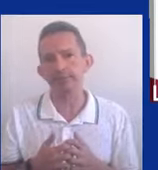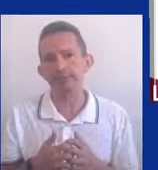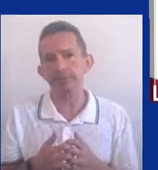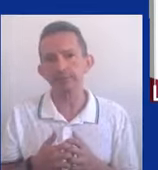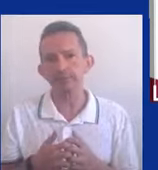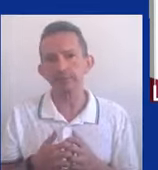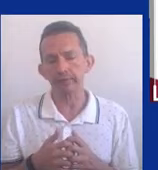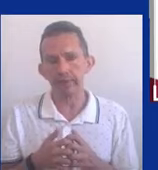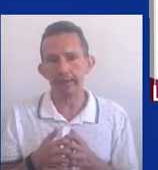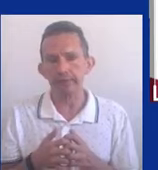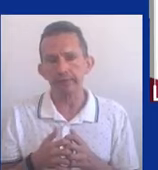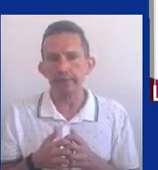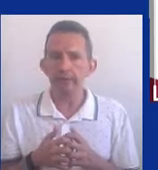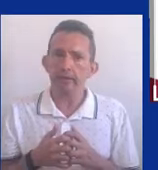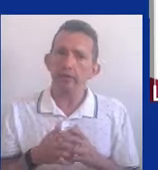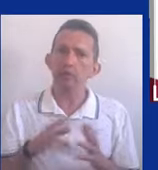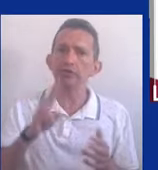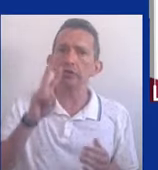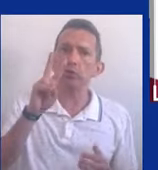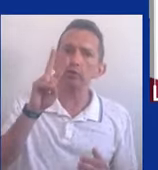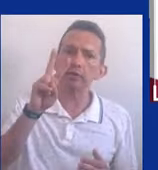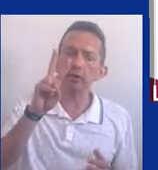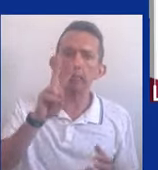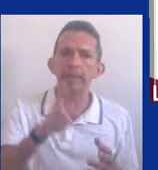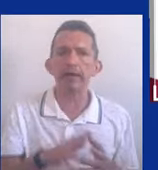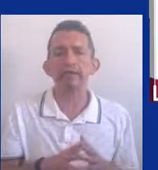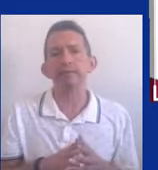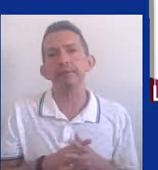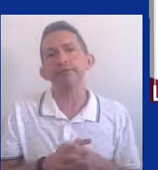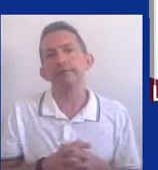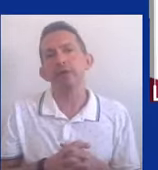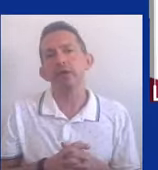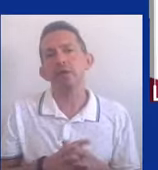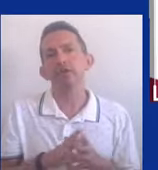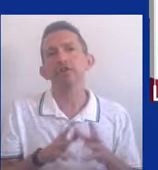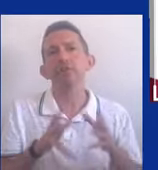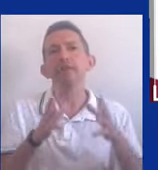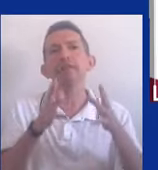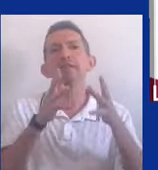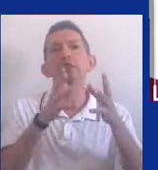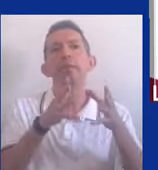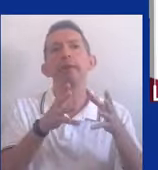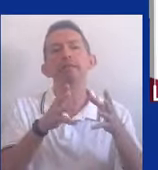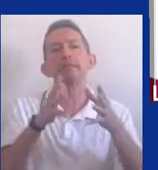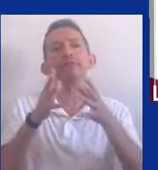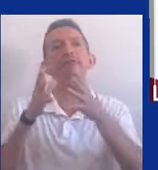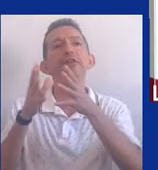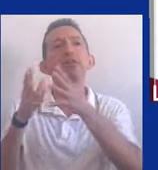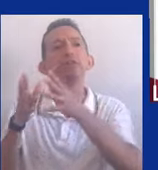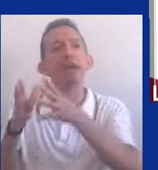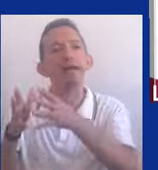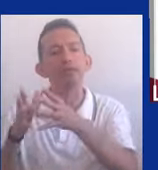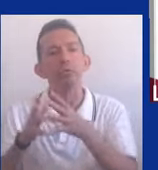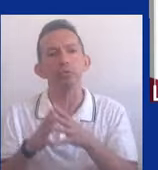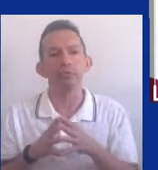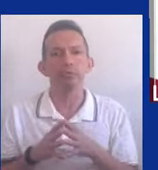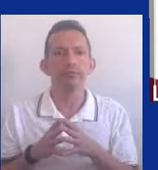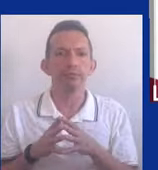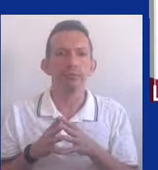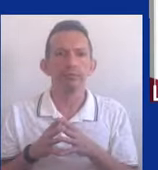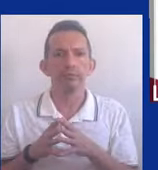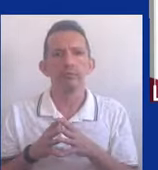citoplasma. Tá? E o segundo citoplasma é o que a gente chama de citoplasma